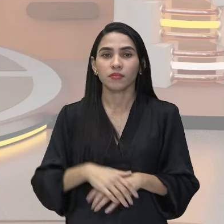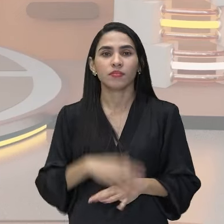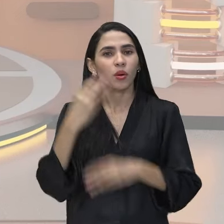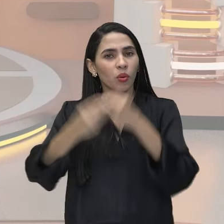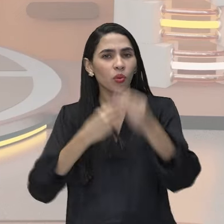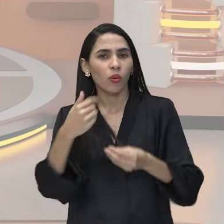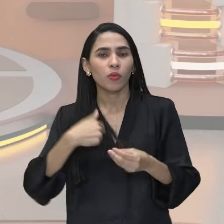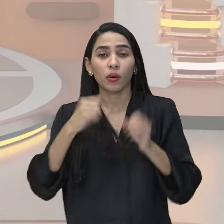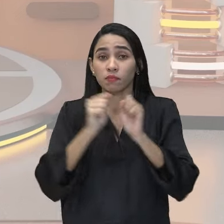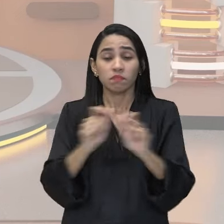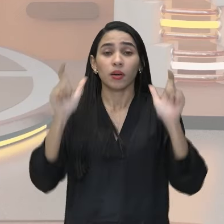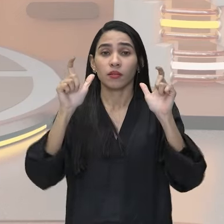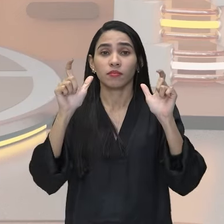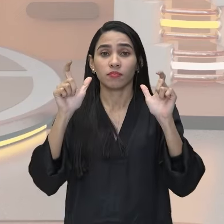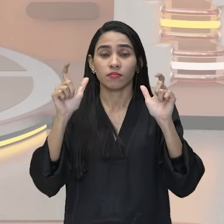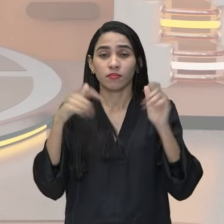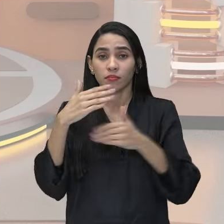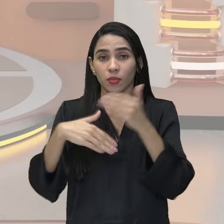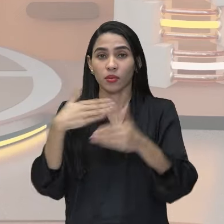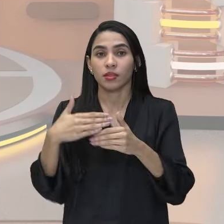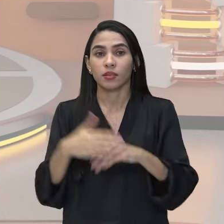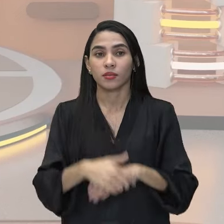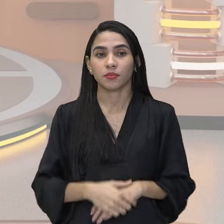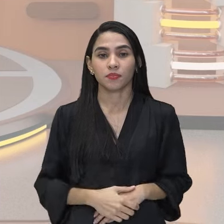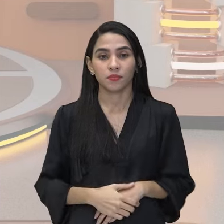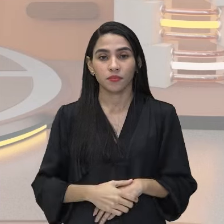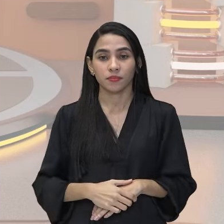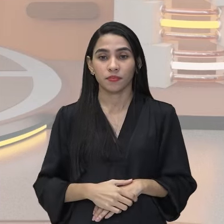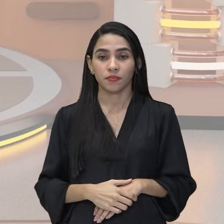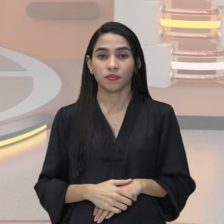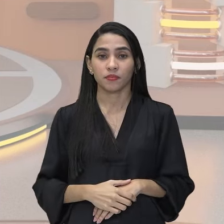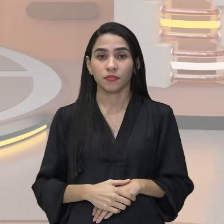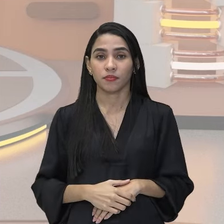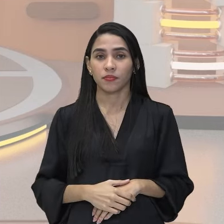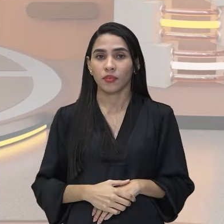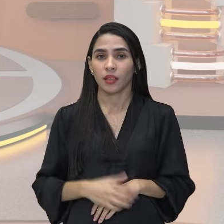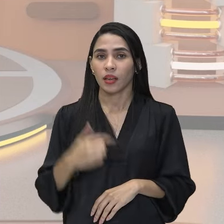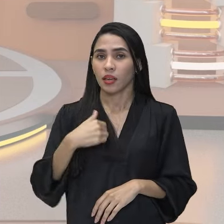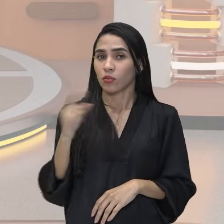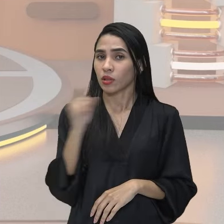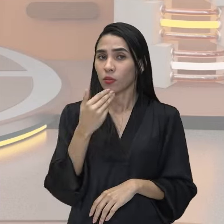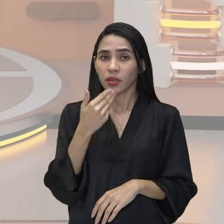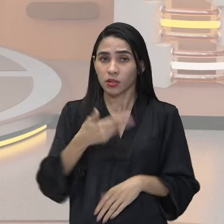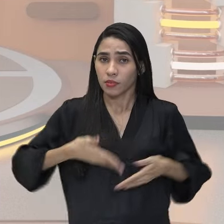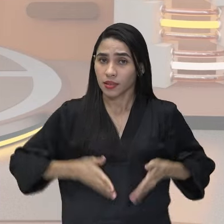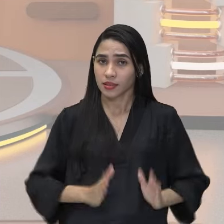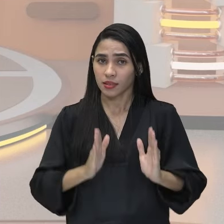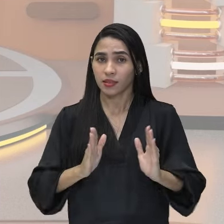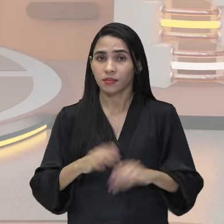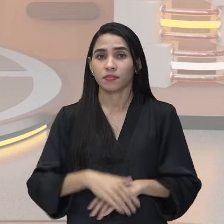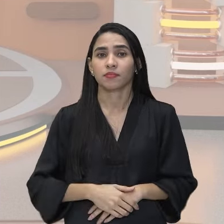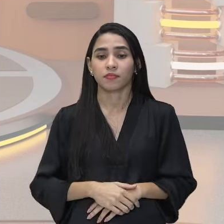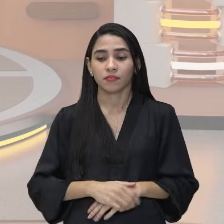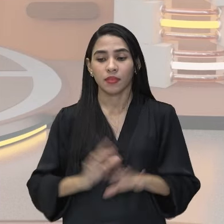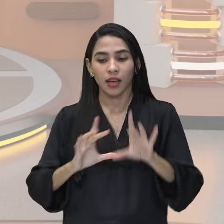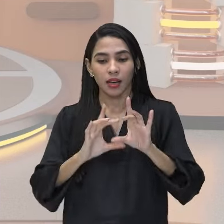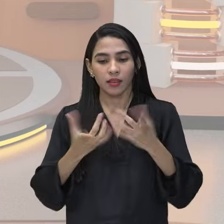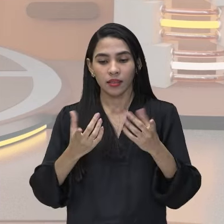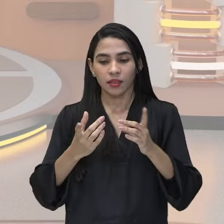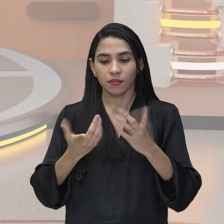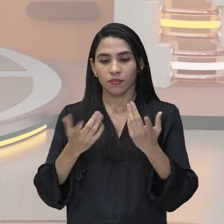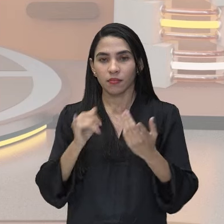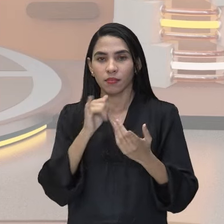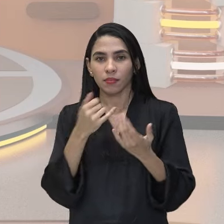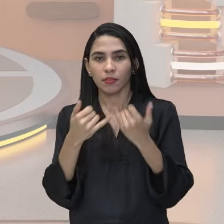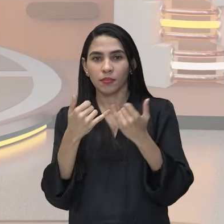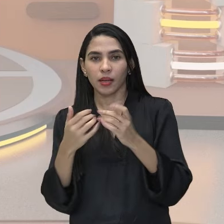eu desperto desse processo todo, então, aí, professor? Pronto, não pedi para nascer, né? A liberdade é